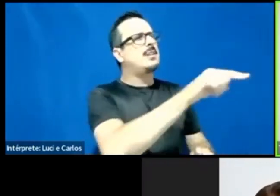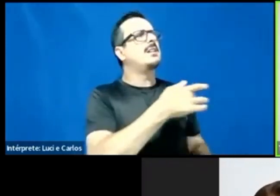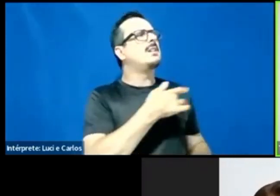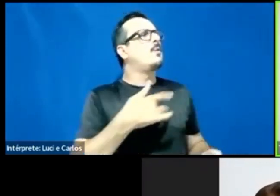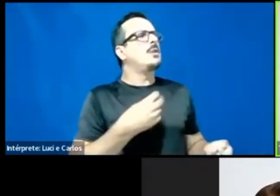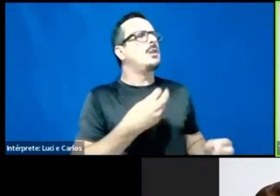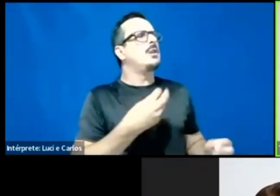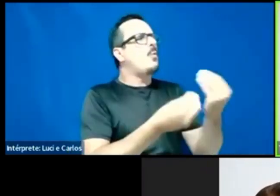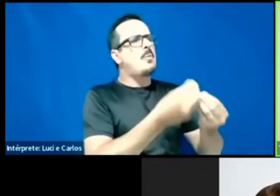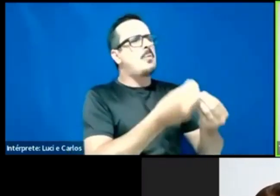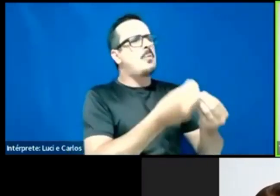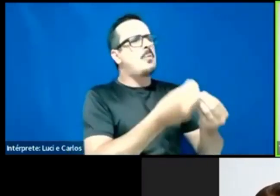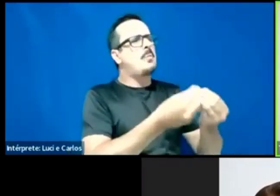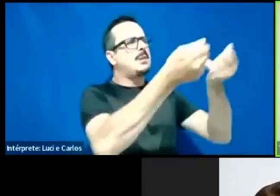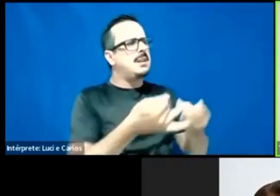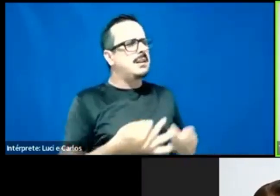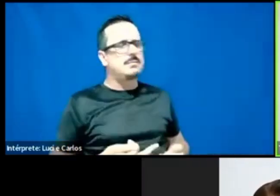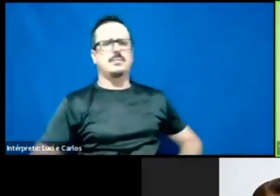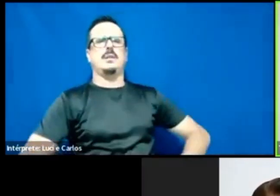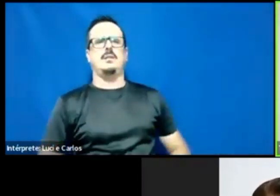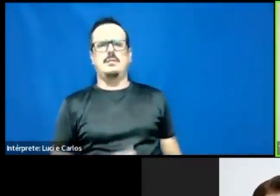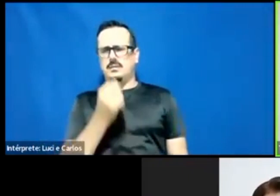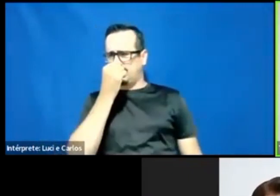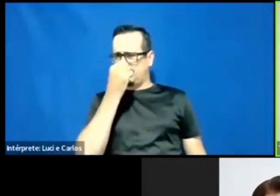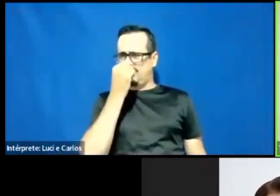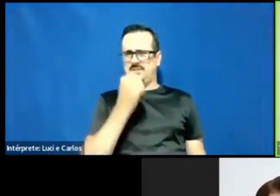sua condição de saúde. Por favor, Rejane.